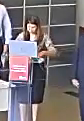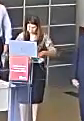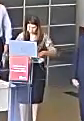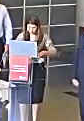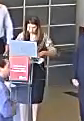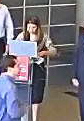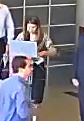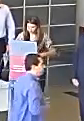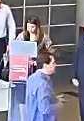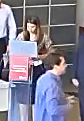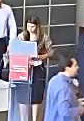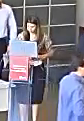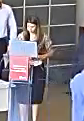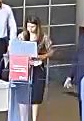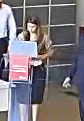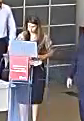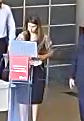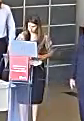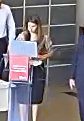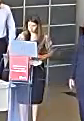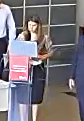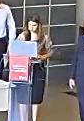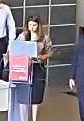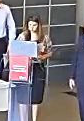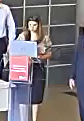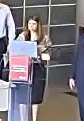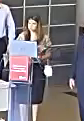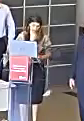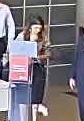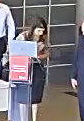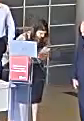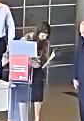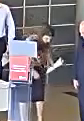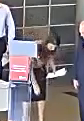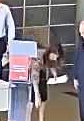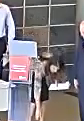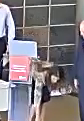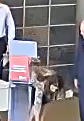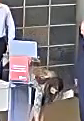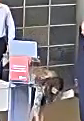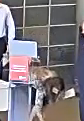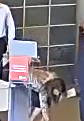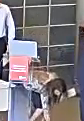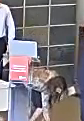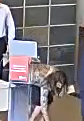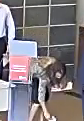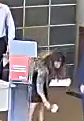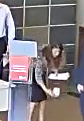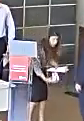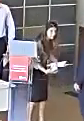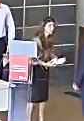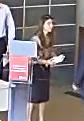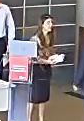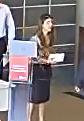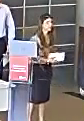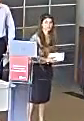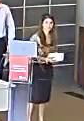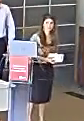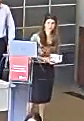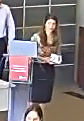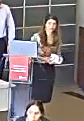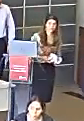daidade nos garante esse direito e resolvemos que nosso transporte precisa estar acessíveis para que